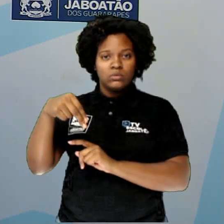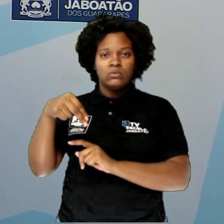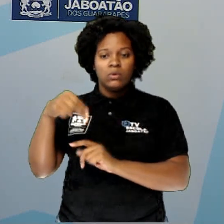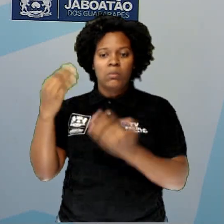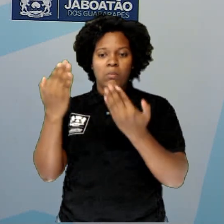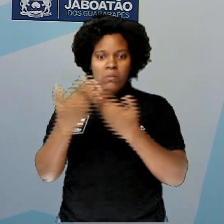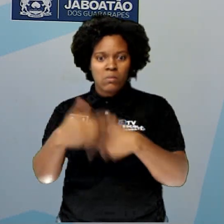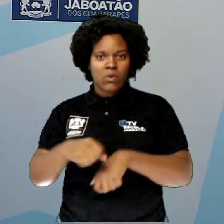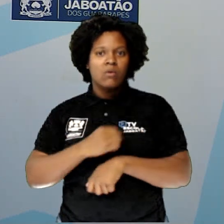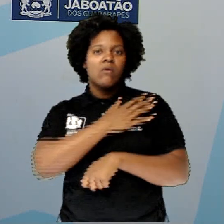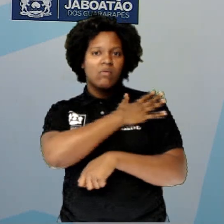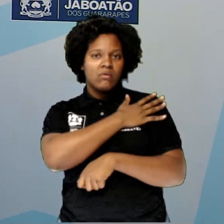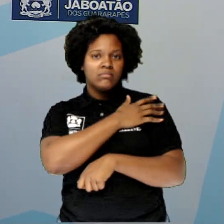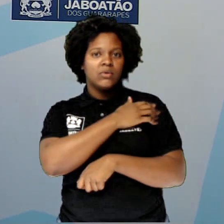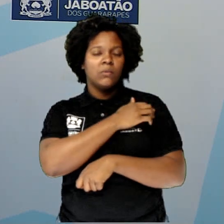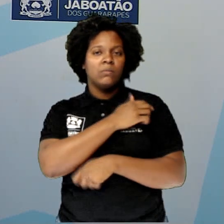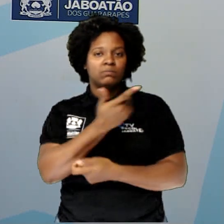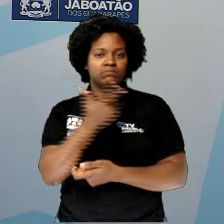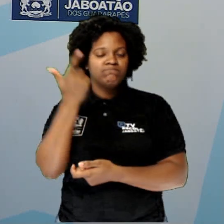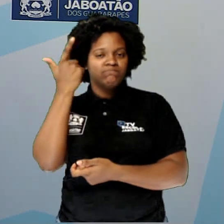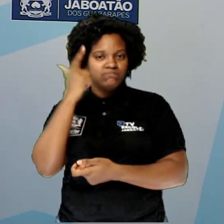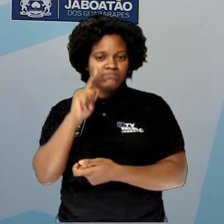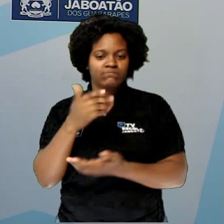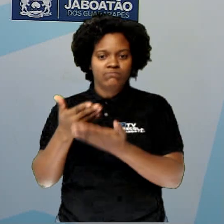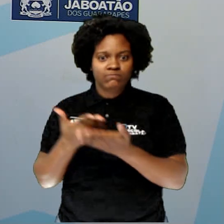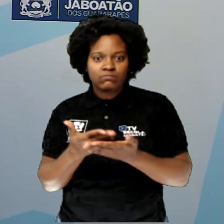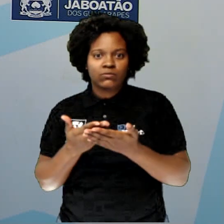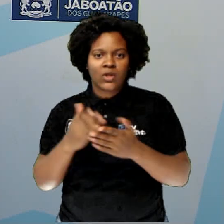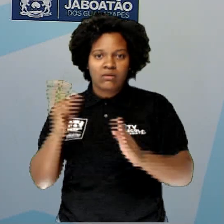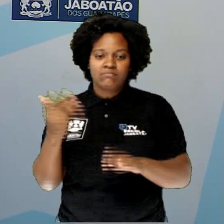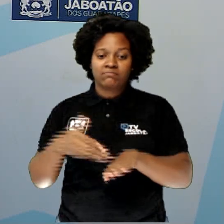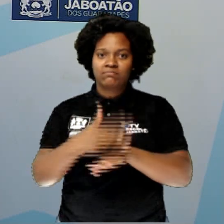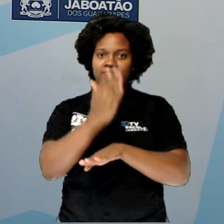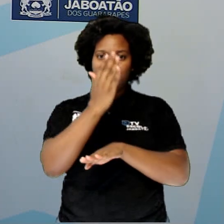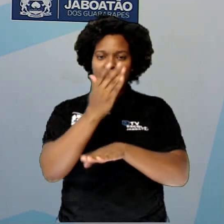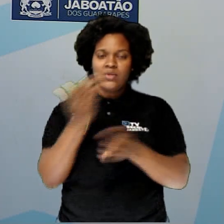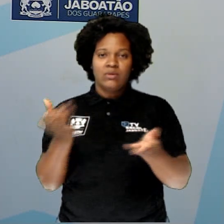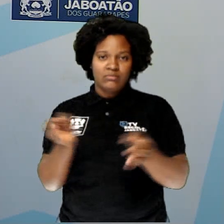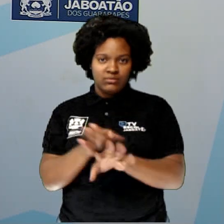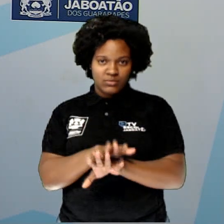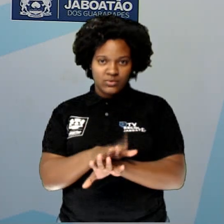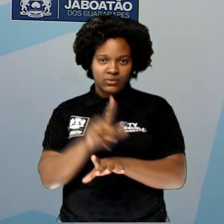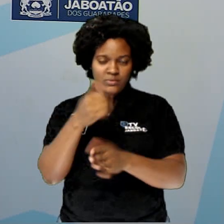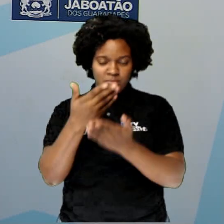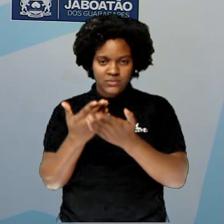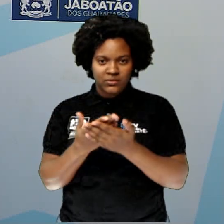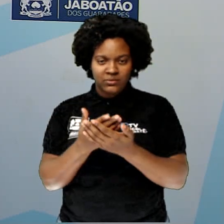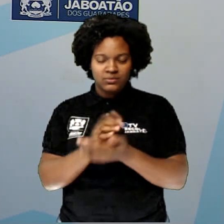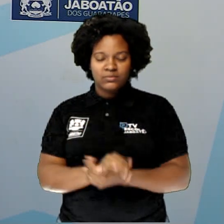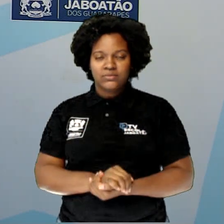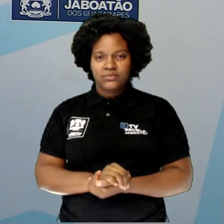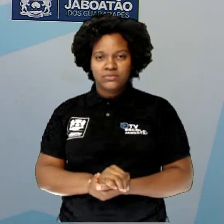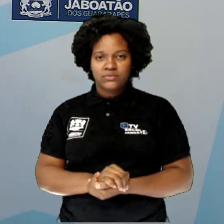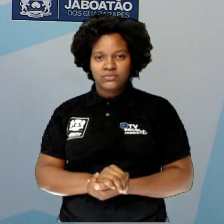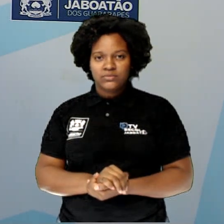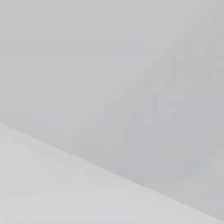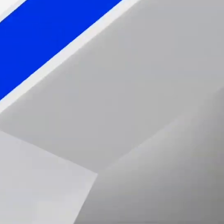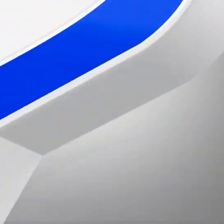casa. Um artesão consegue fazer 3 bonecos em 18 minutos. Em 8 horas de trabalho, quantos bonecos este